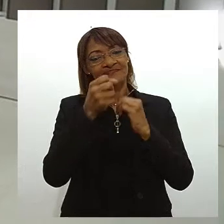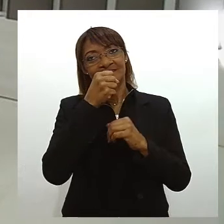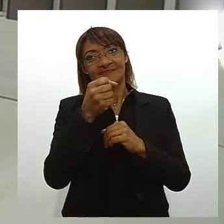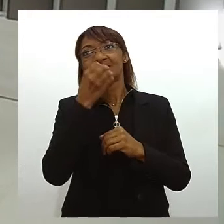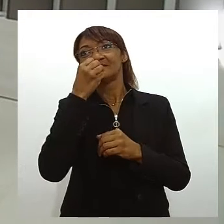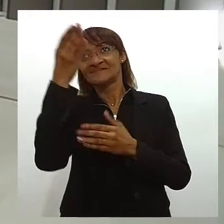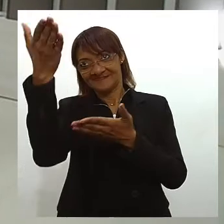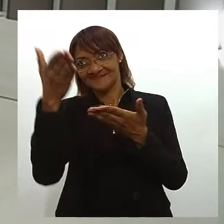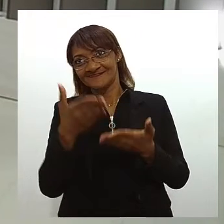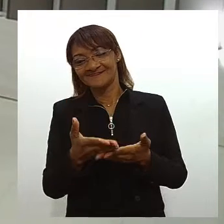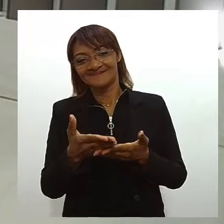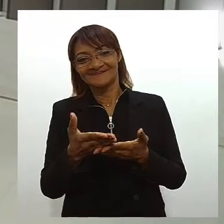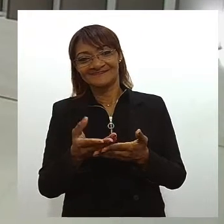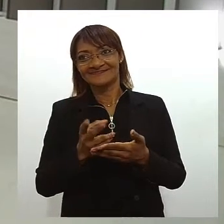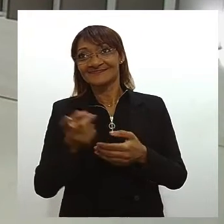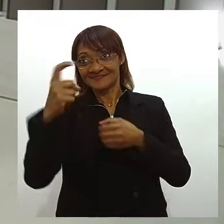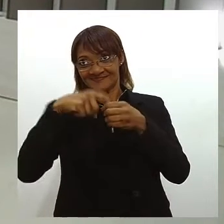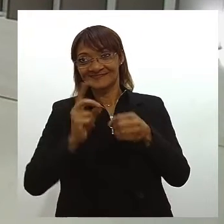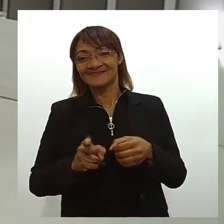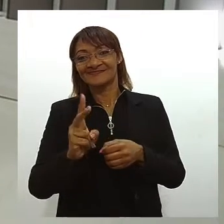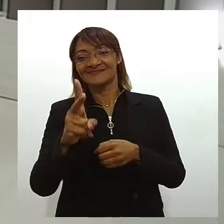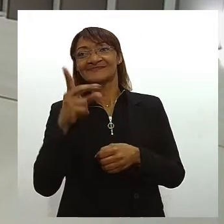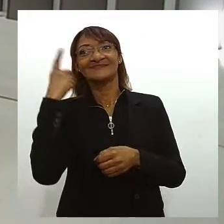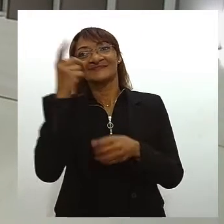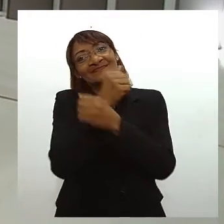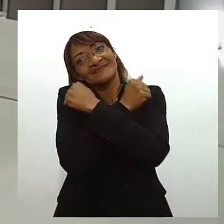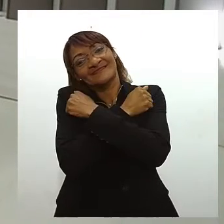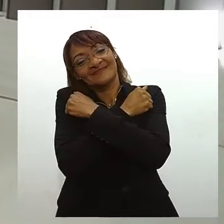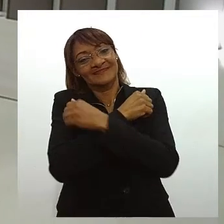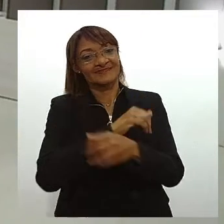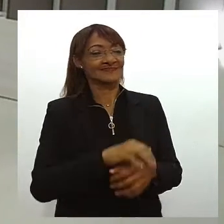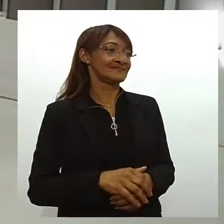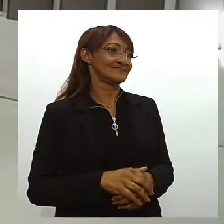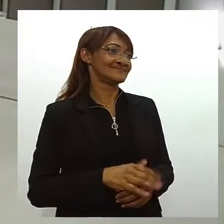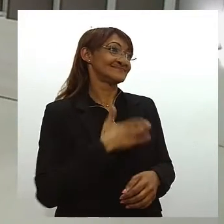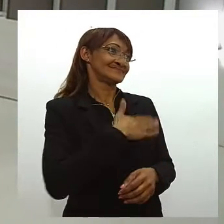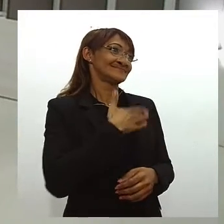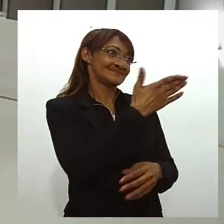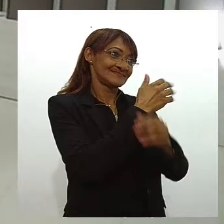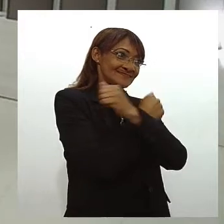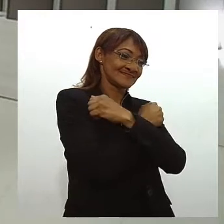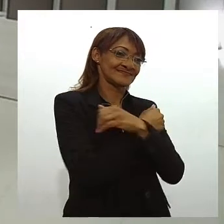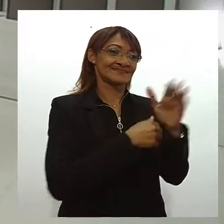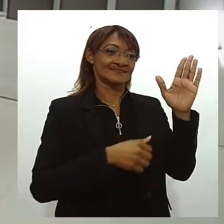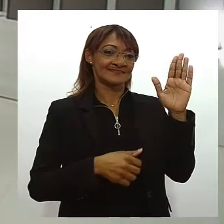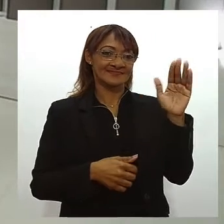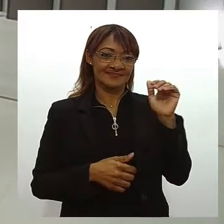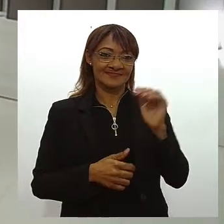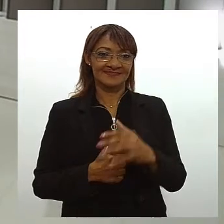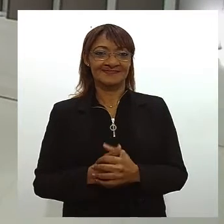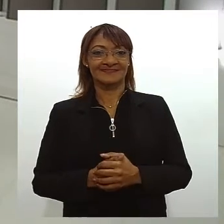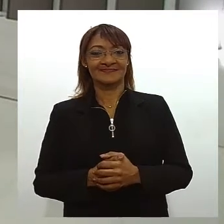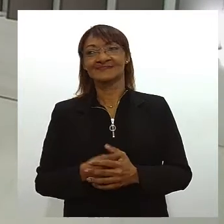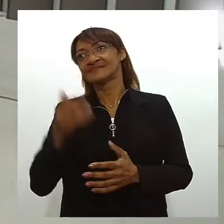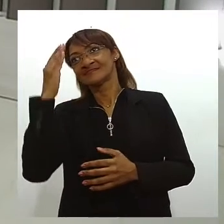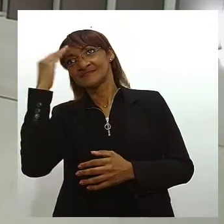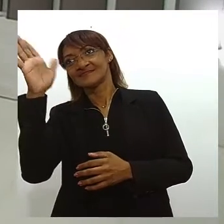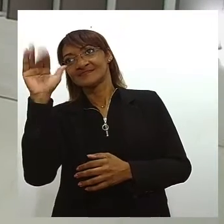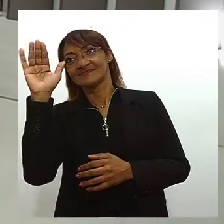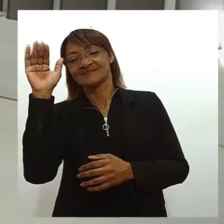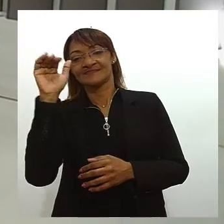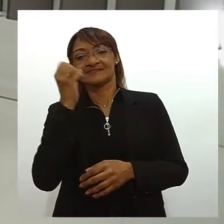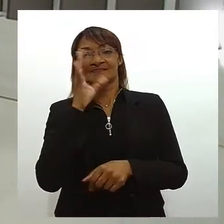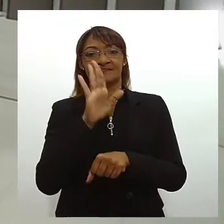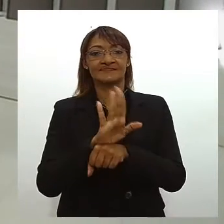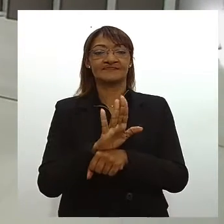muito bem-vindo, viu? Participe mais vezes com a gente, deputado. Um abraço. Será um prazer, um abraço, até a próxima oportunidade. Obrigada, tchau, tchau, boa